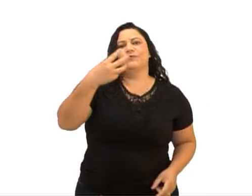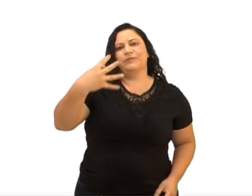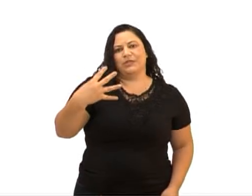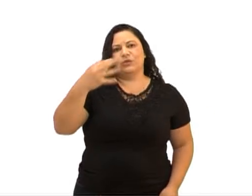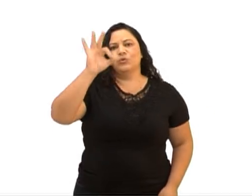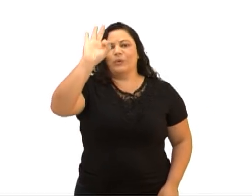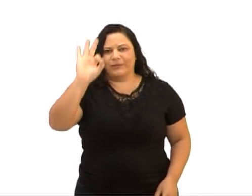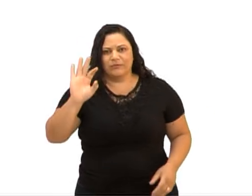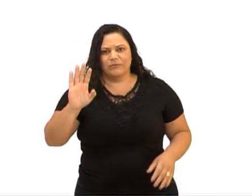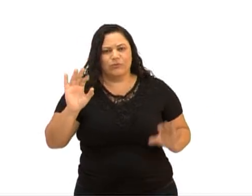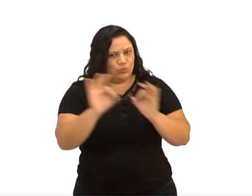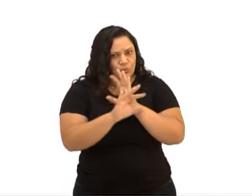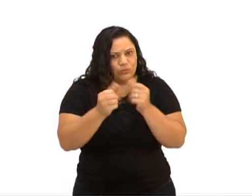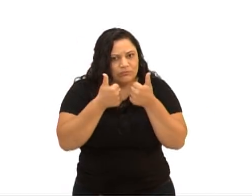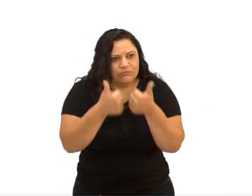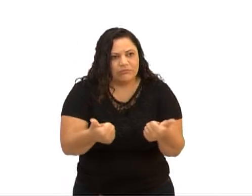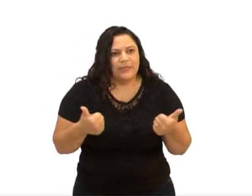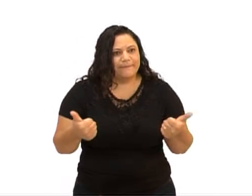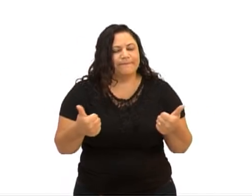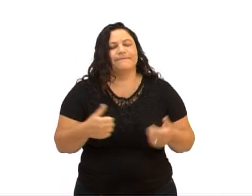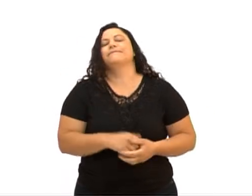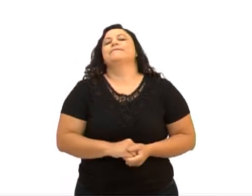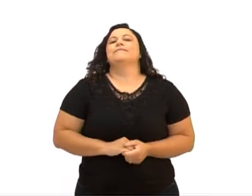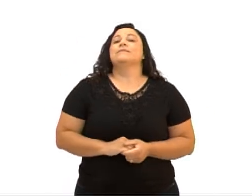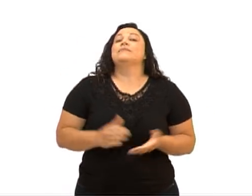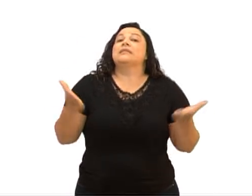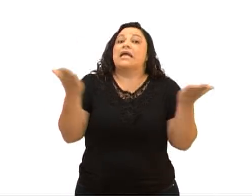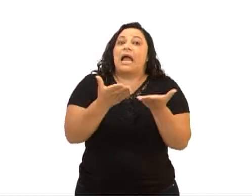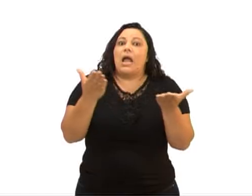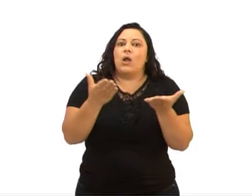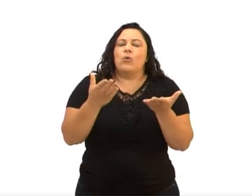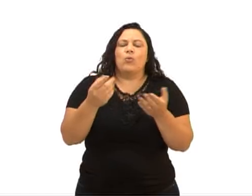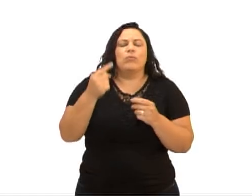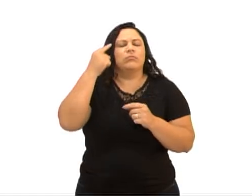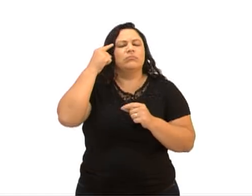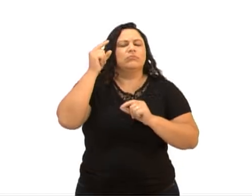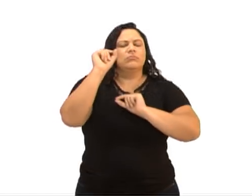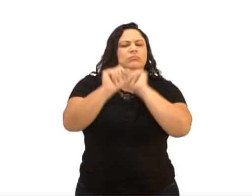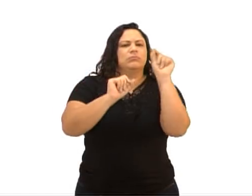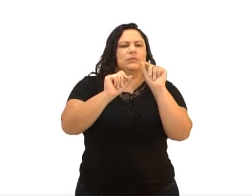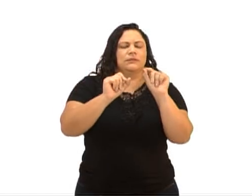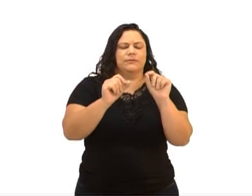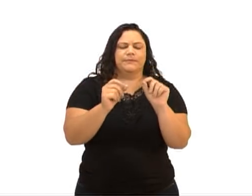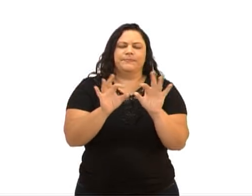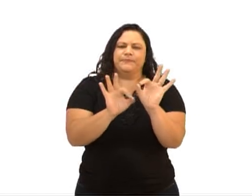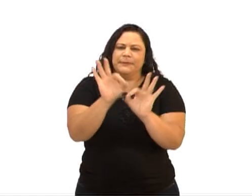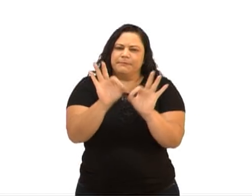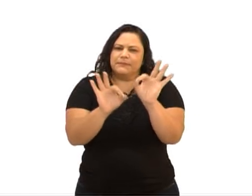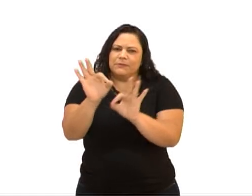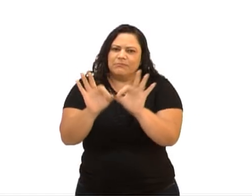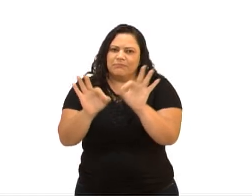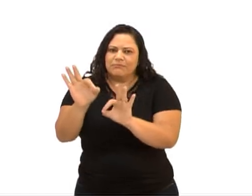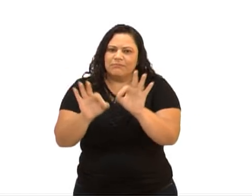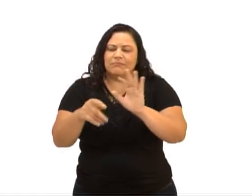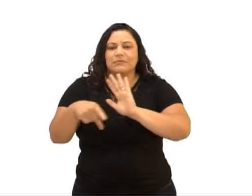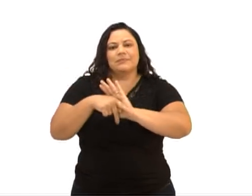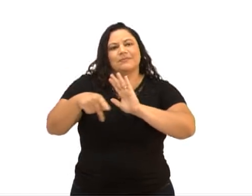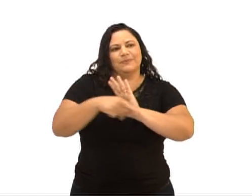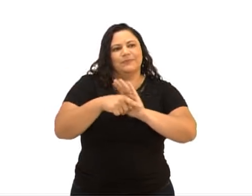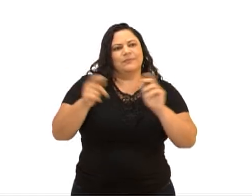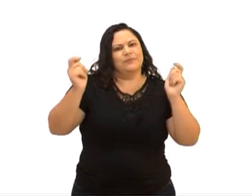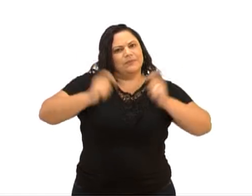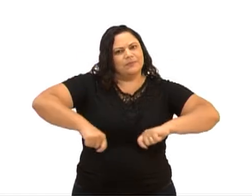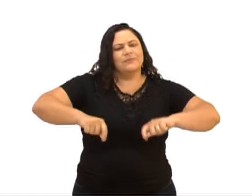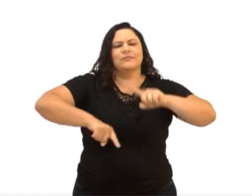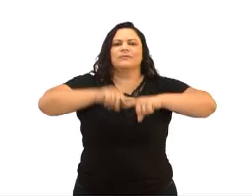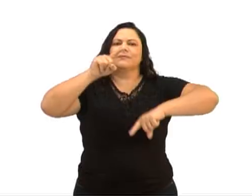bem? Já temos todas as nossas informações, agora vamos passar a construir o nosso gráfico, certo? Então, vocês podem usar nossos materiais que